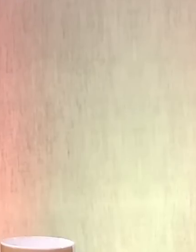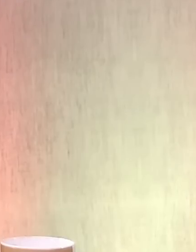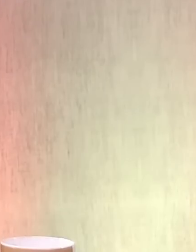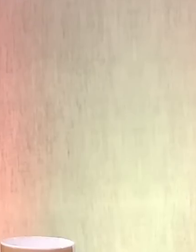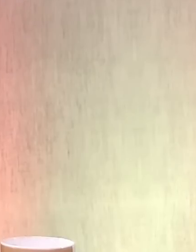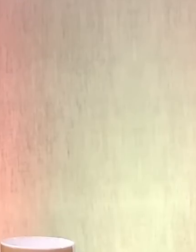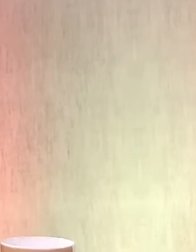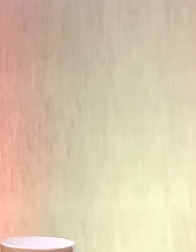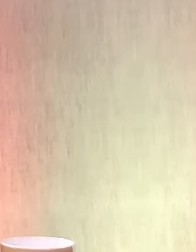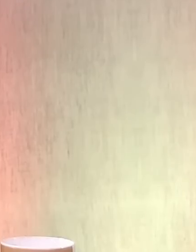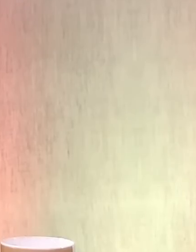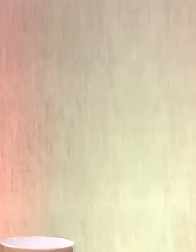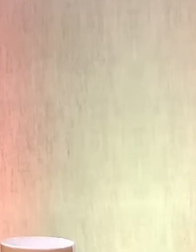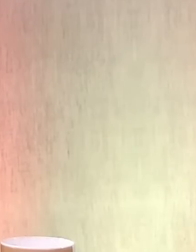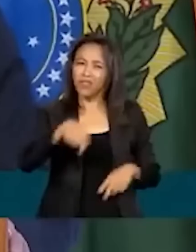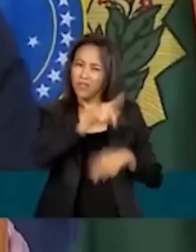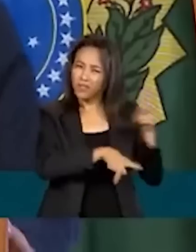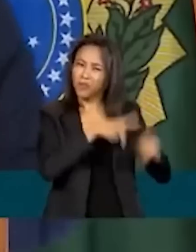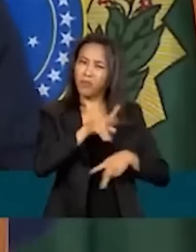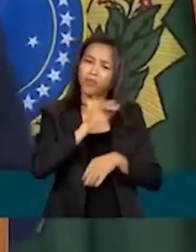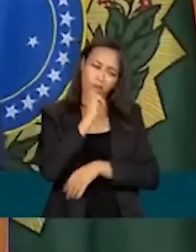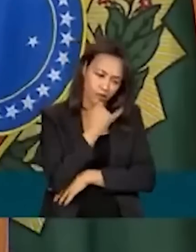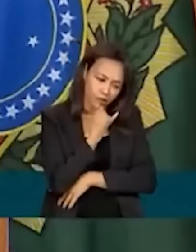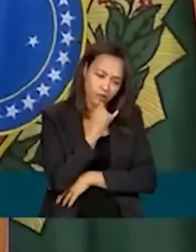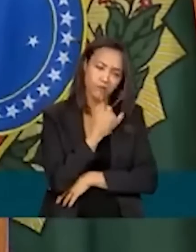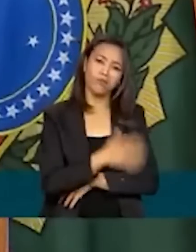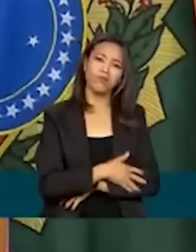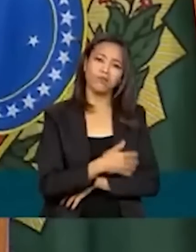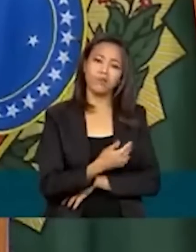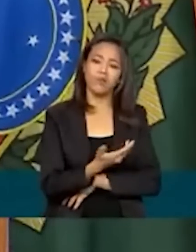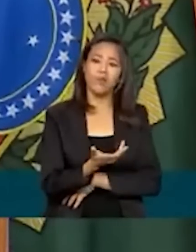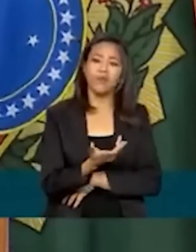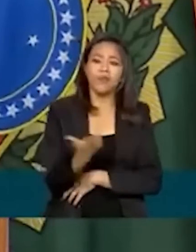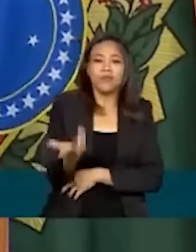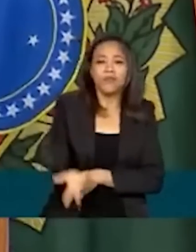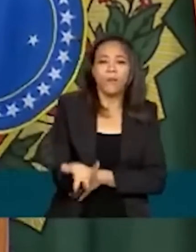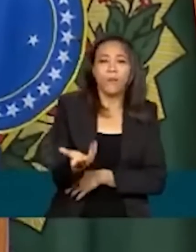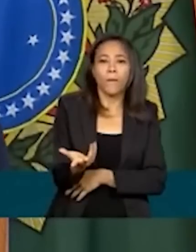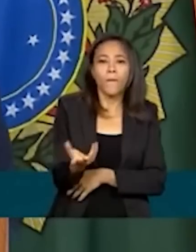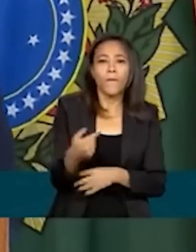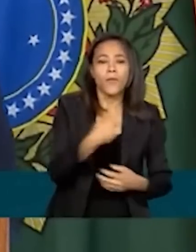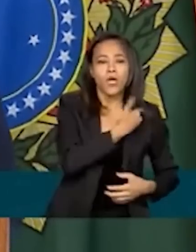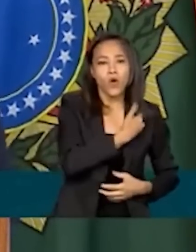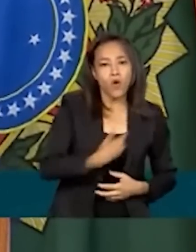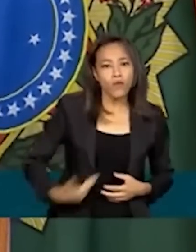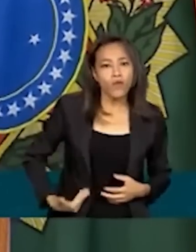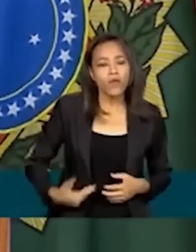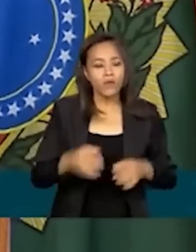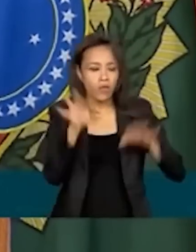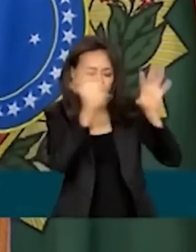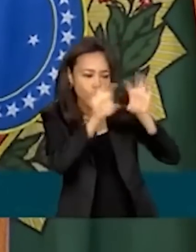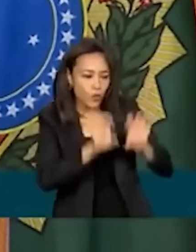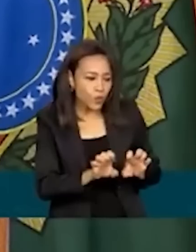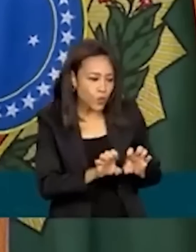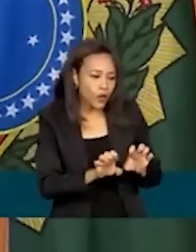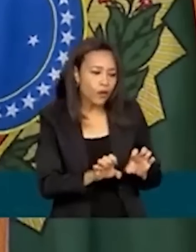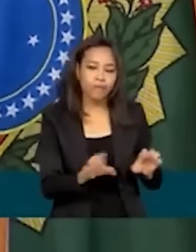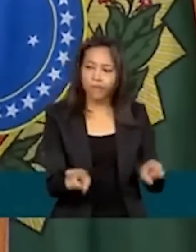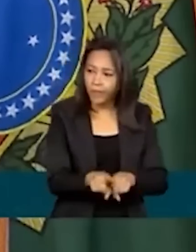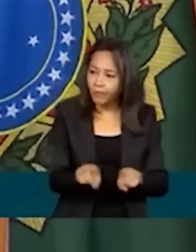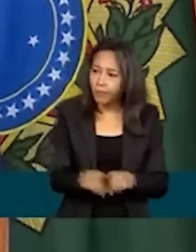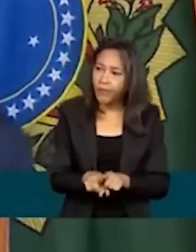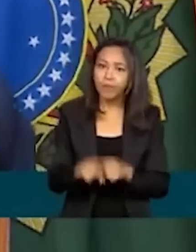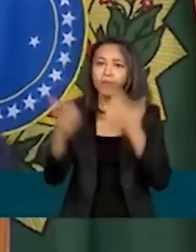ódio da cabeça das pessoas então a lei de governado ponto de vista de infraestrutura nós temos que governado